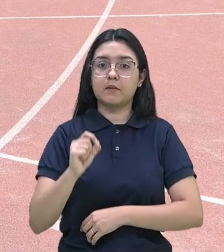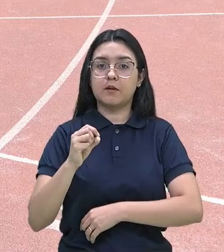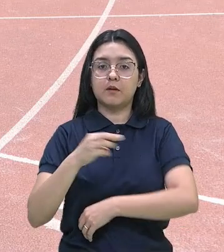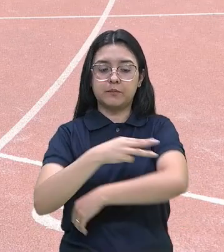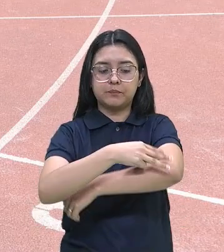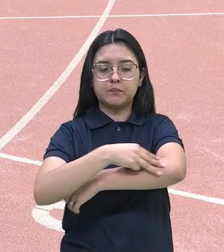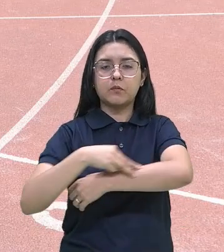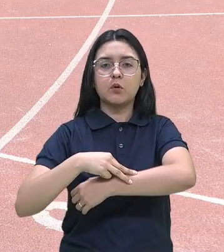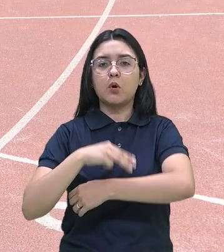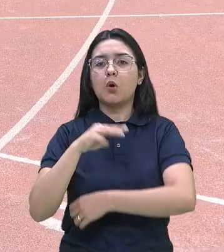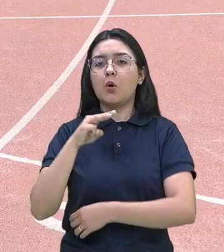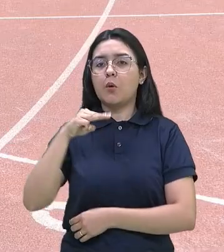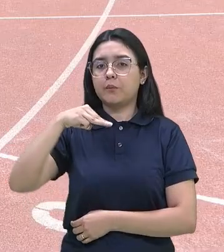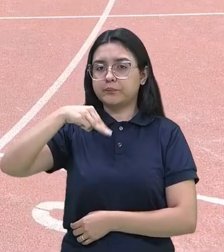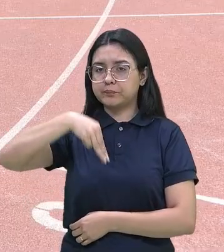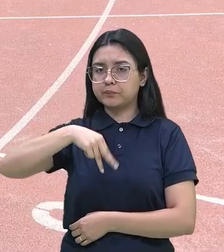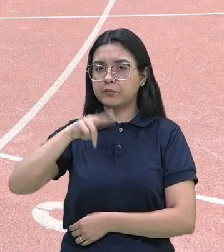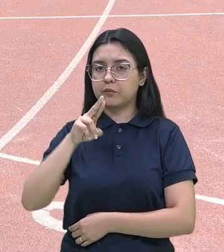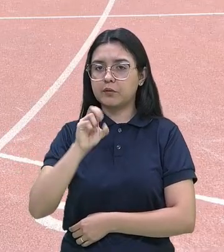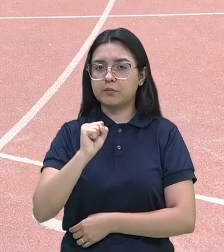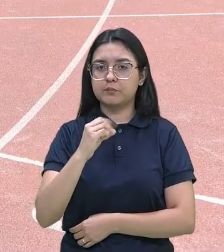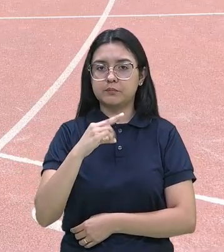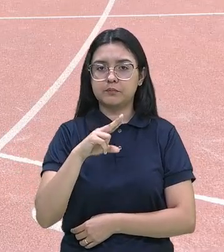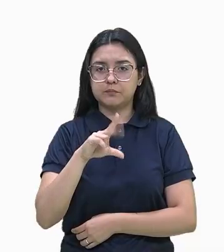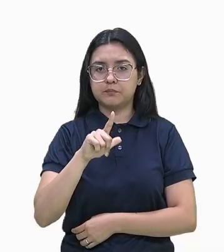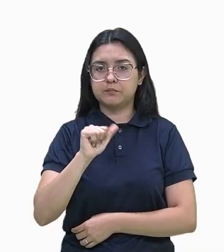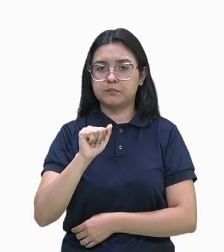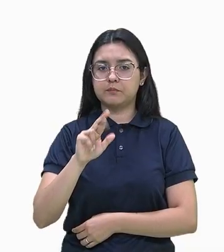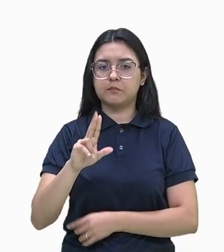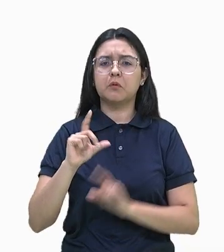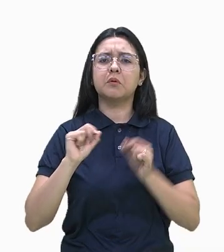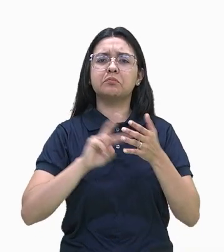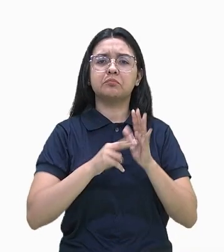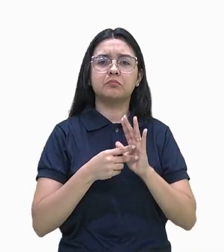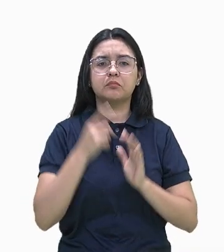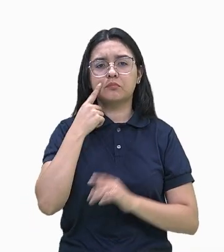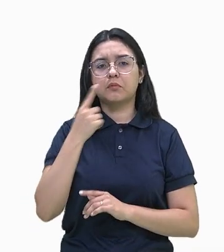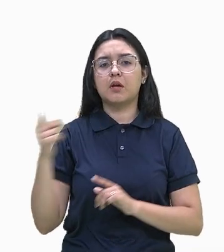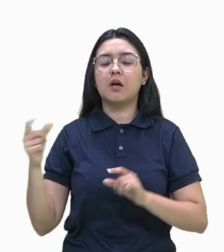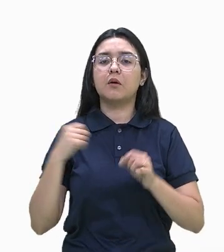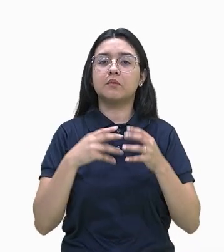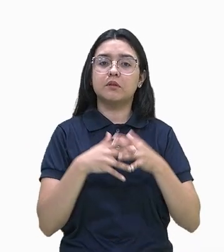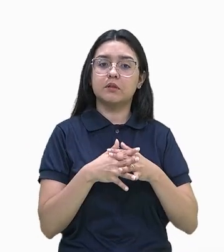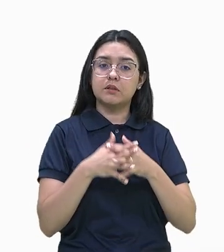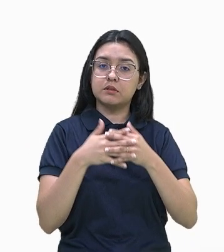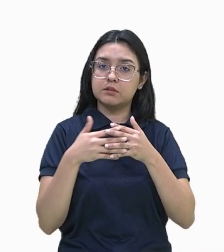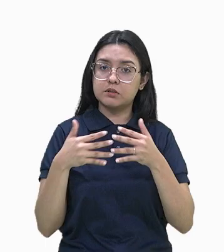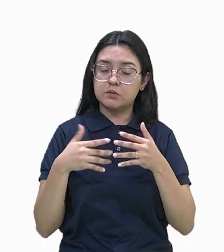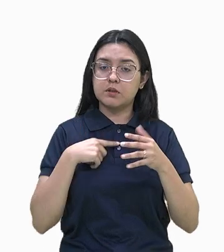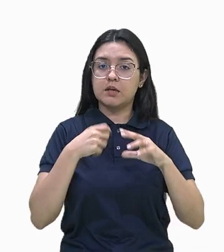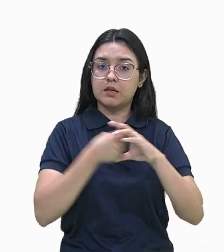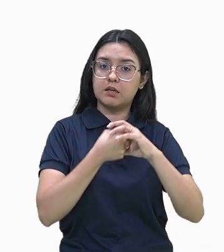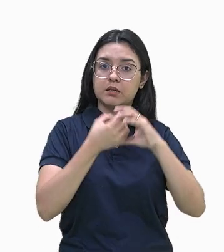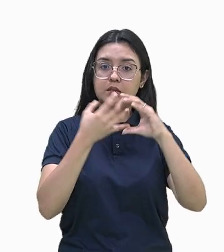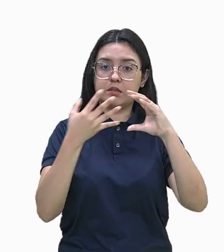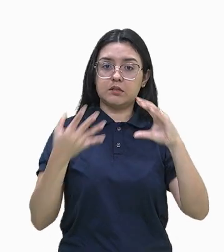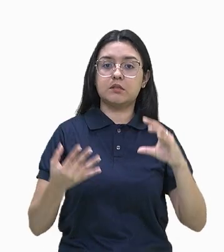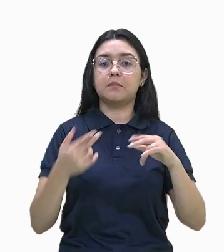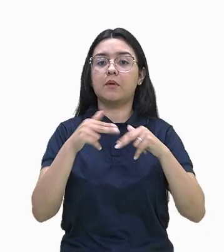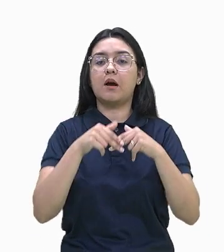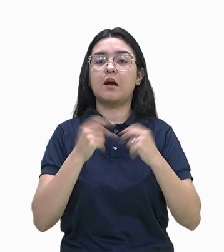aí que o tecido muscular é aquele em que é um tecido animal que se caracteriza pela